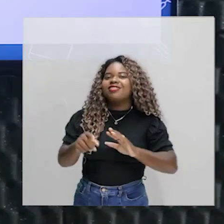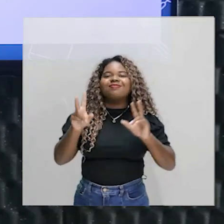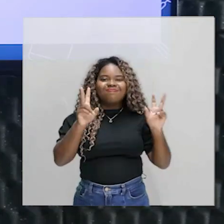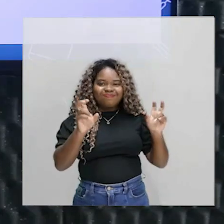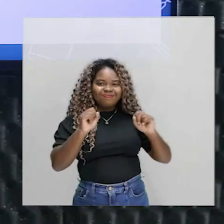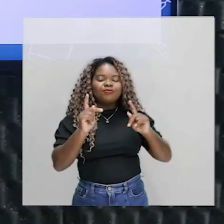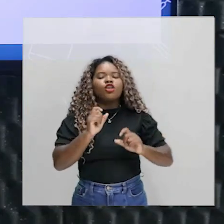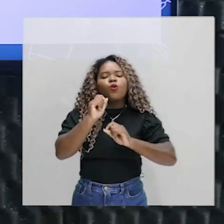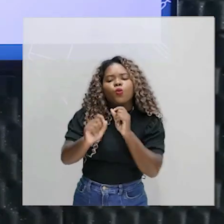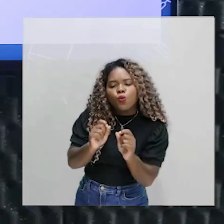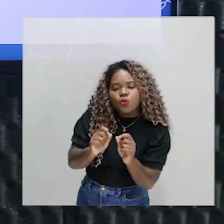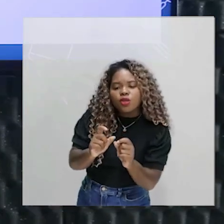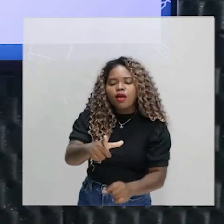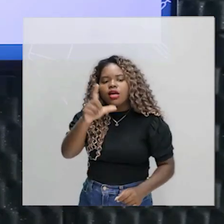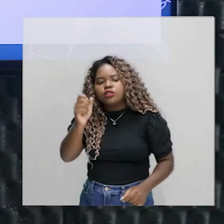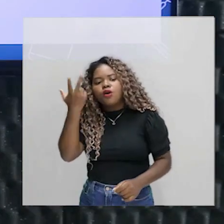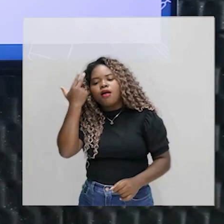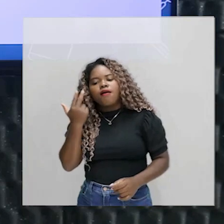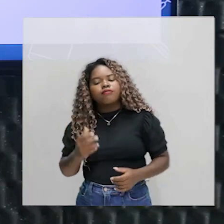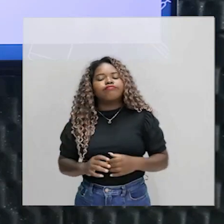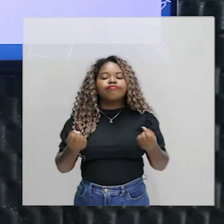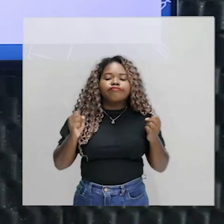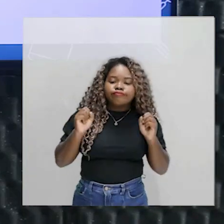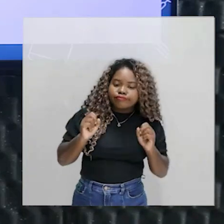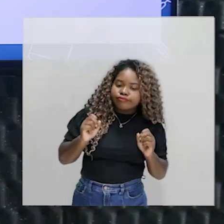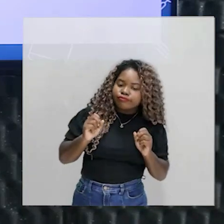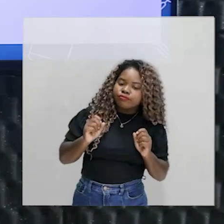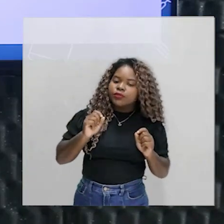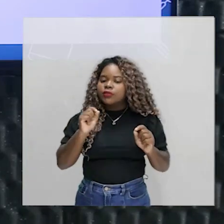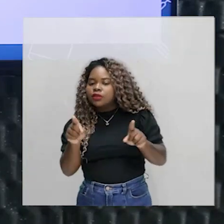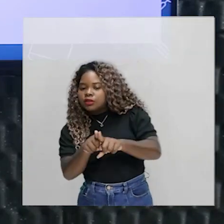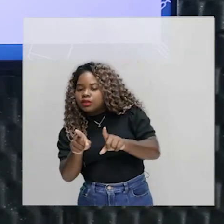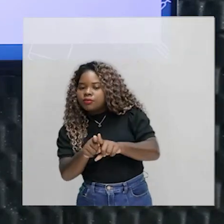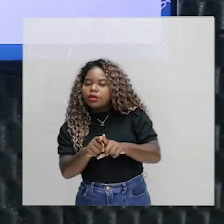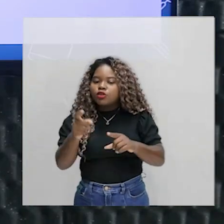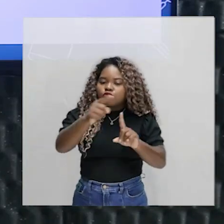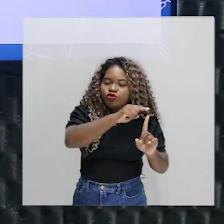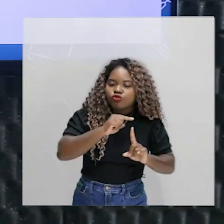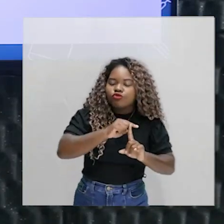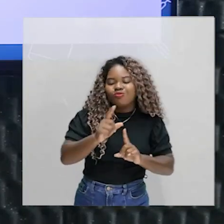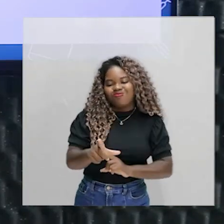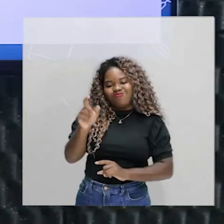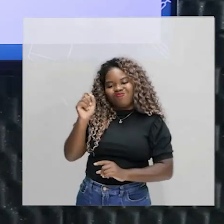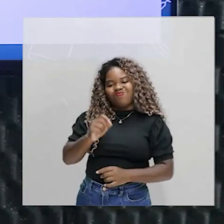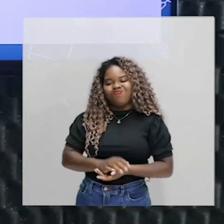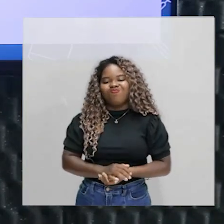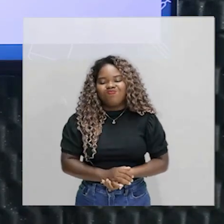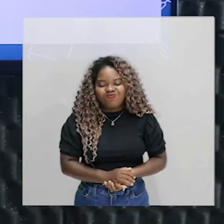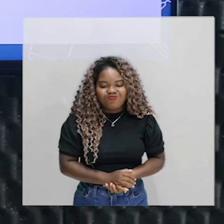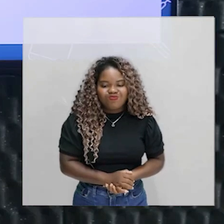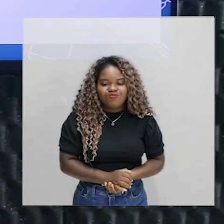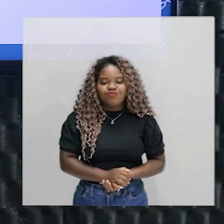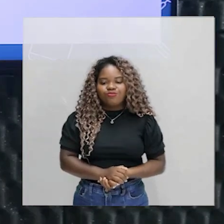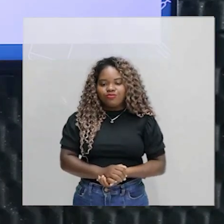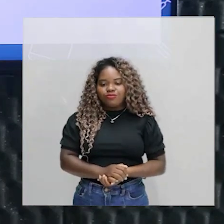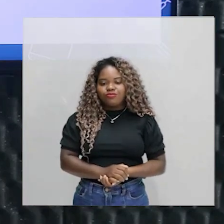O que que é a seleção natural realmente E aí a gente vai falar sobre os tipos de seleção tá Então